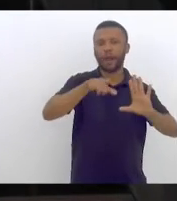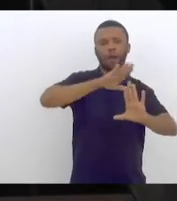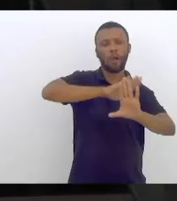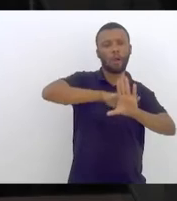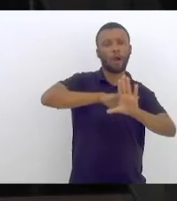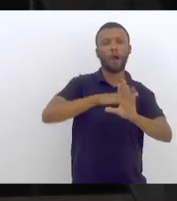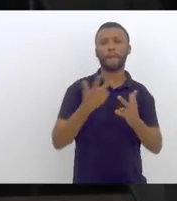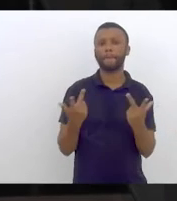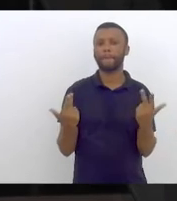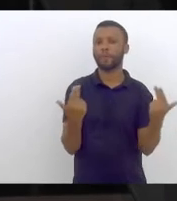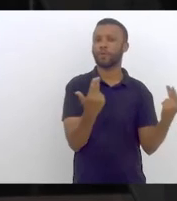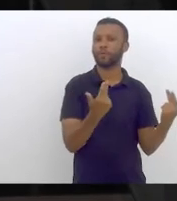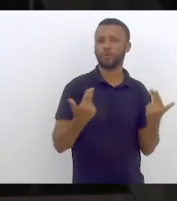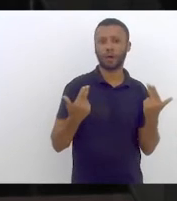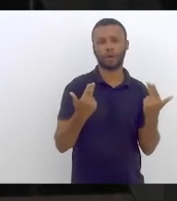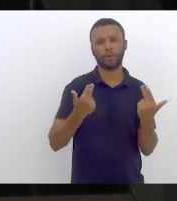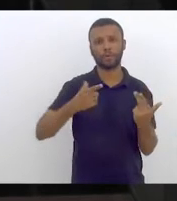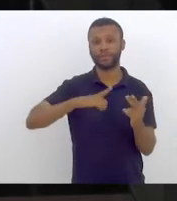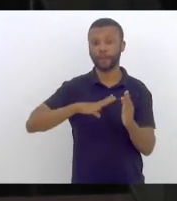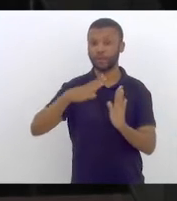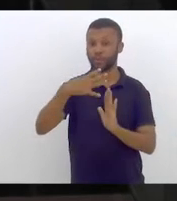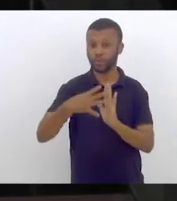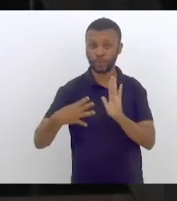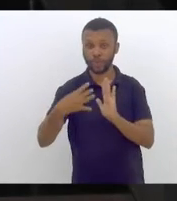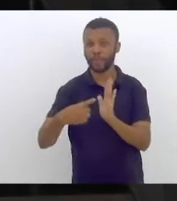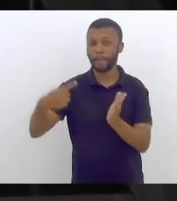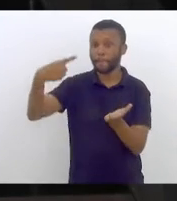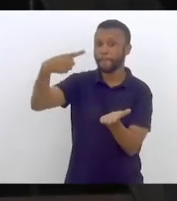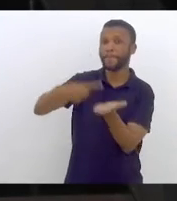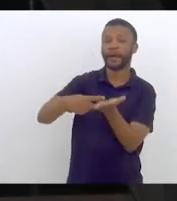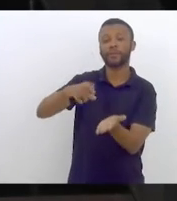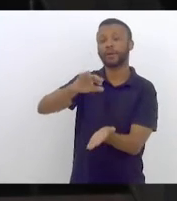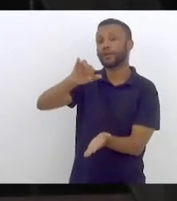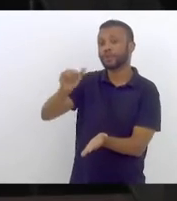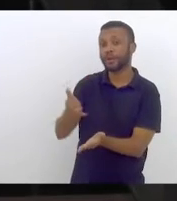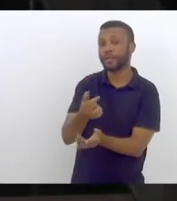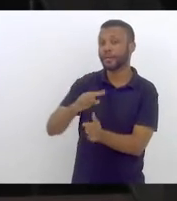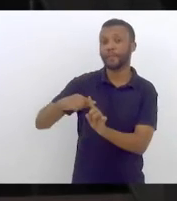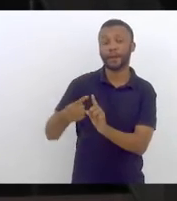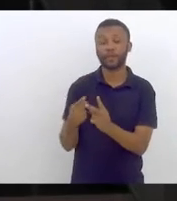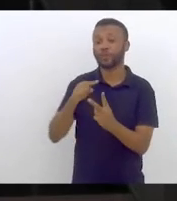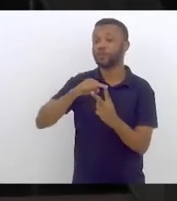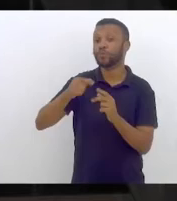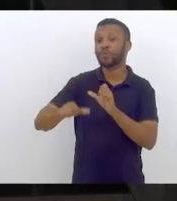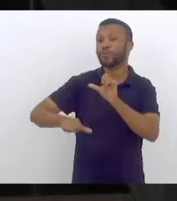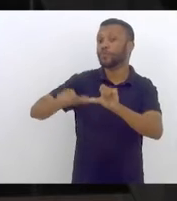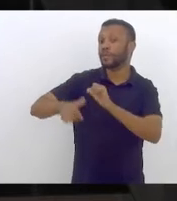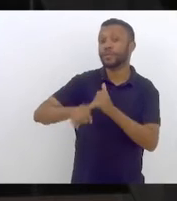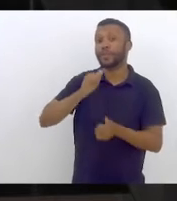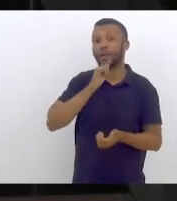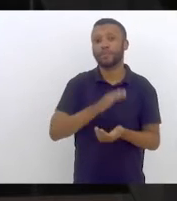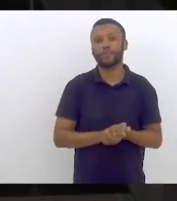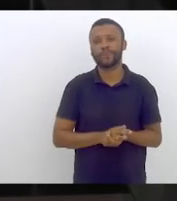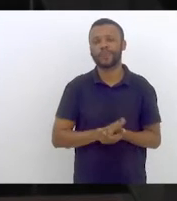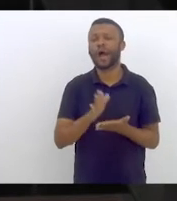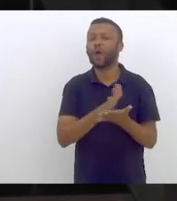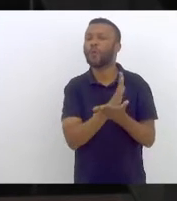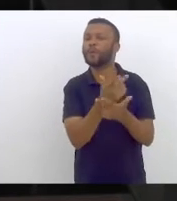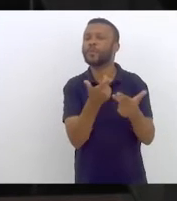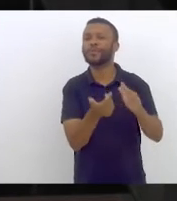que foram herdados do Pacto RJ, com duas adaptações. Tiraram algumas coisas